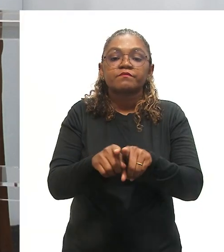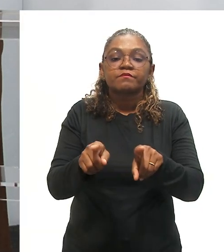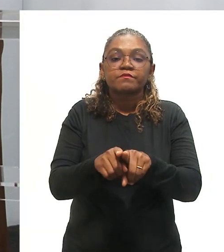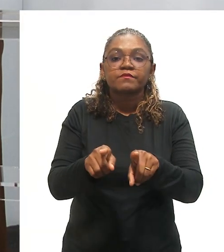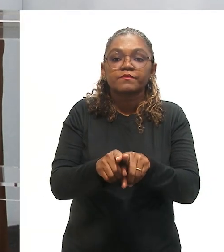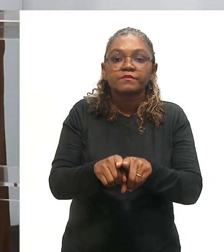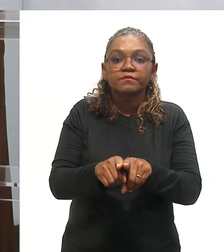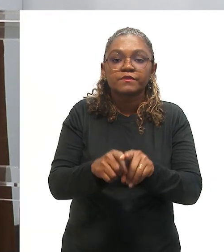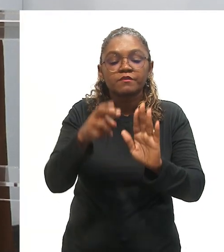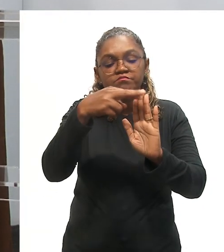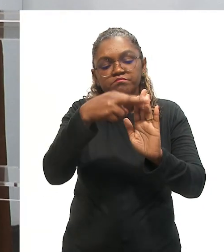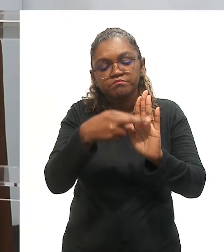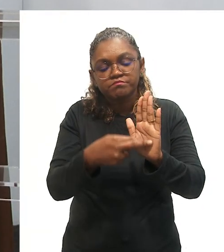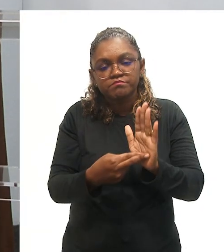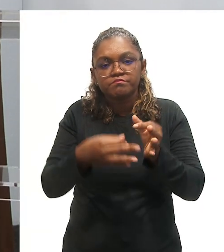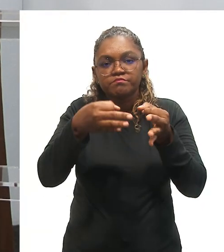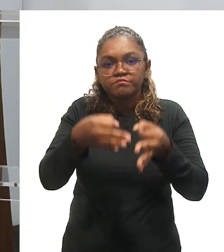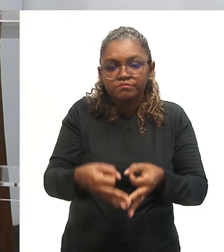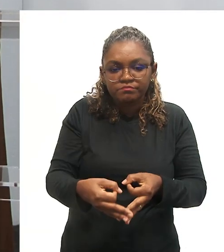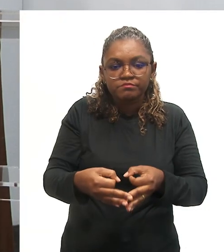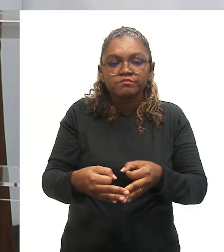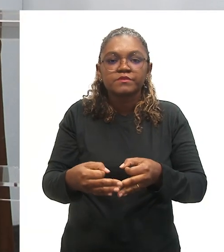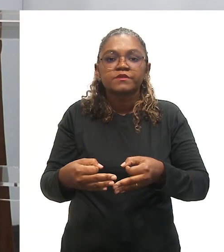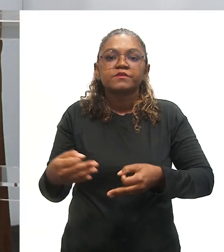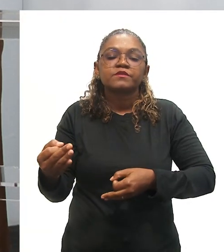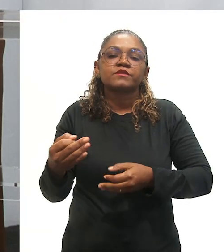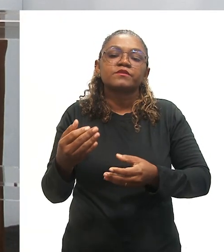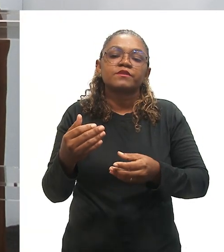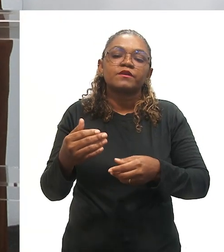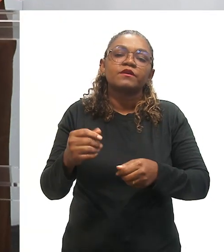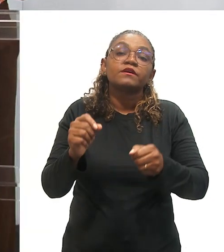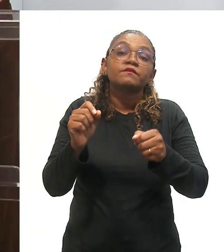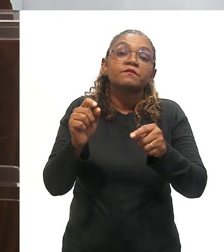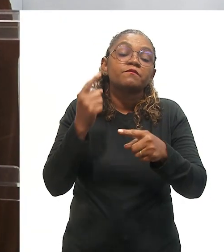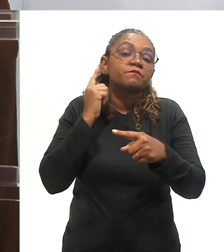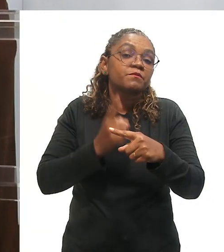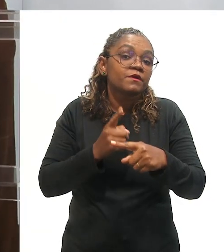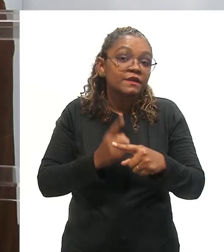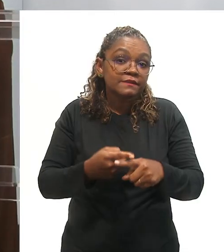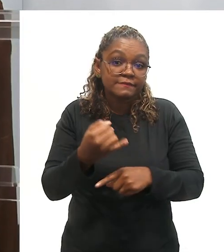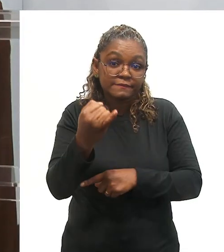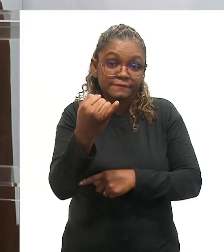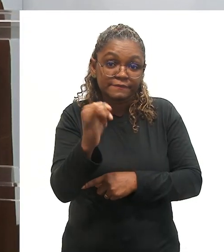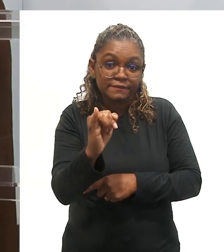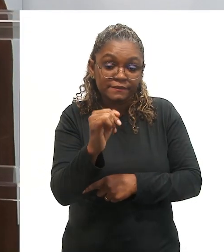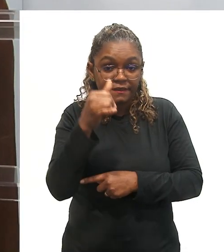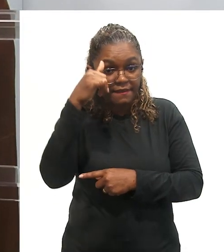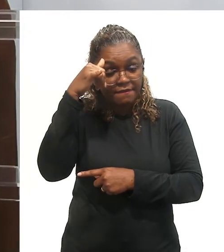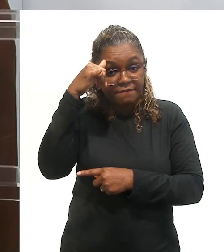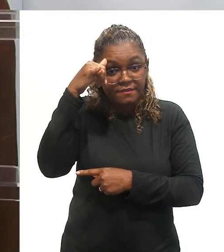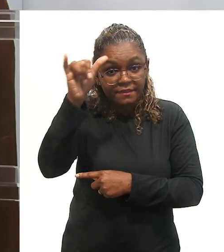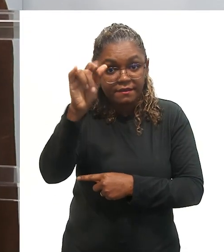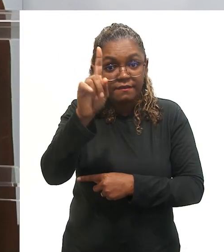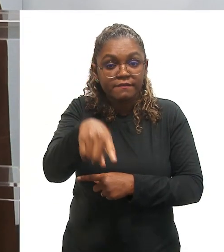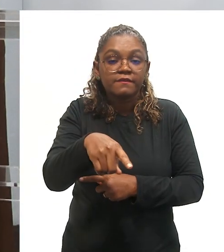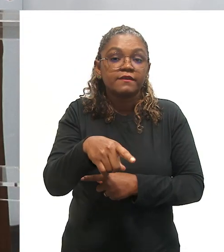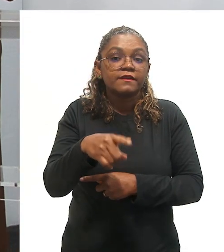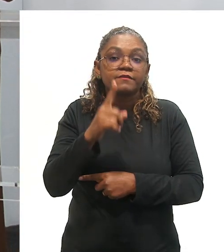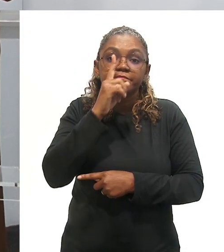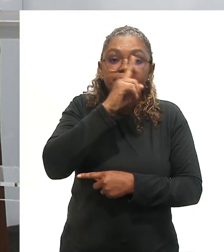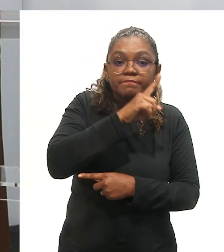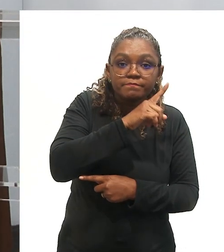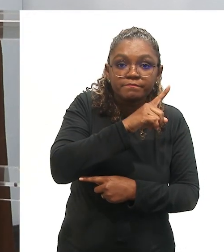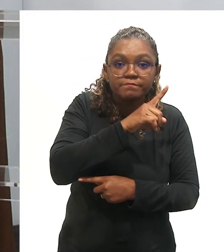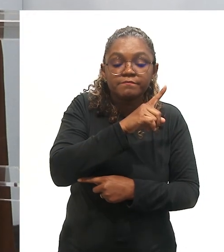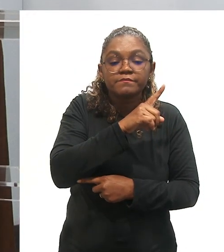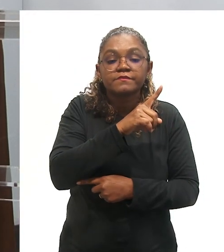formulando normativas como fluxo de processos para que se evite uma falha na execução de uma licitação, como,